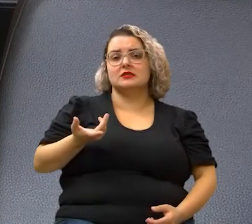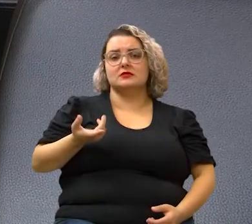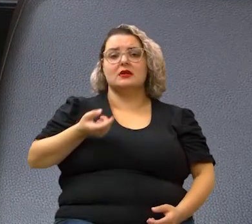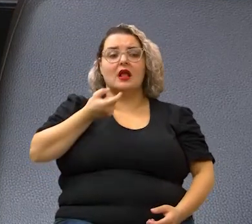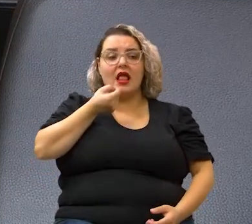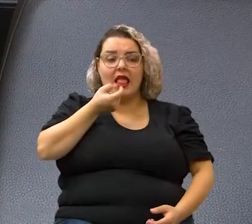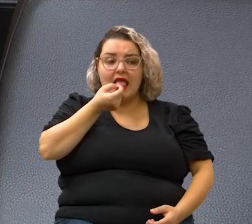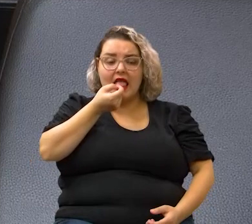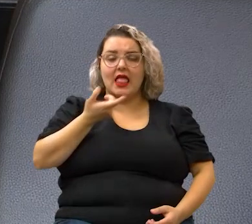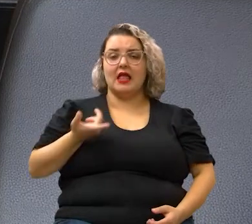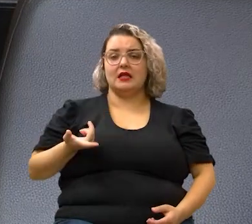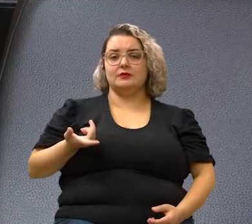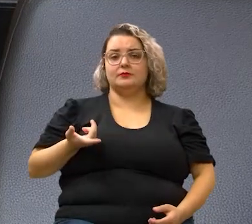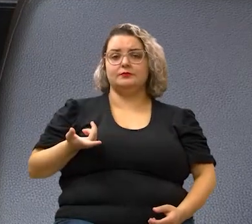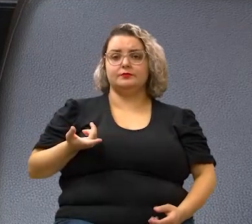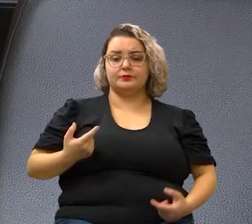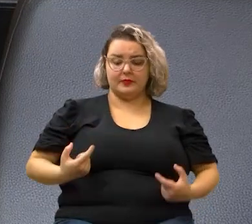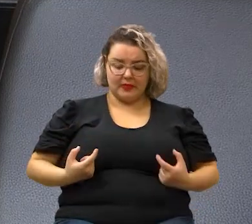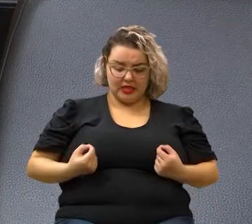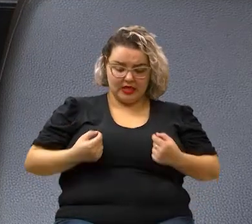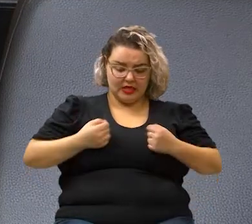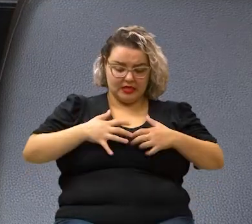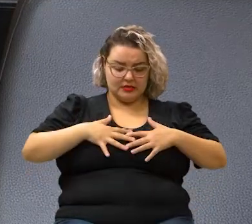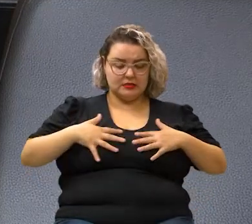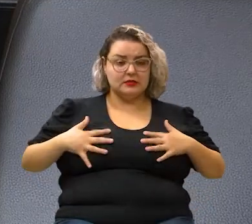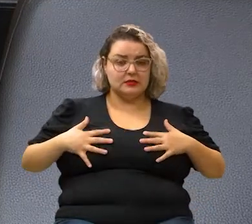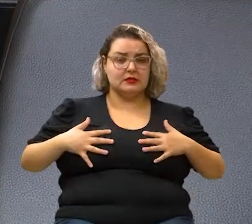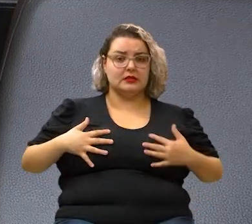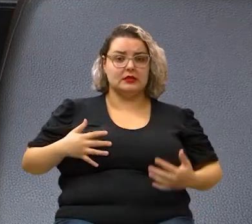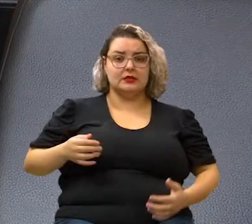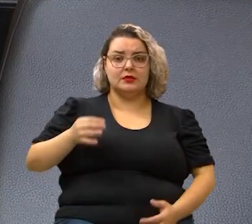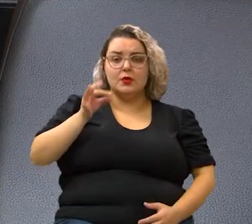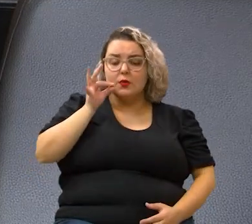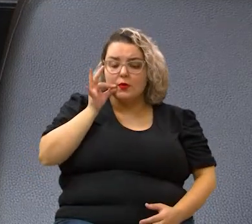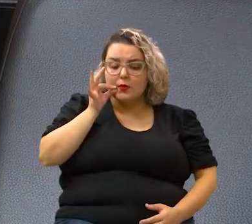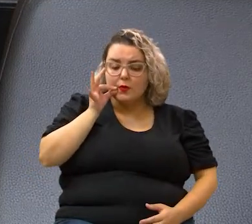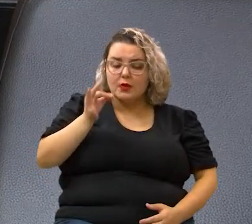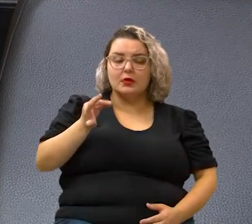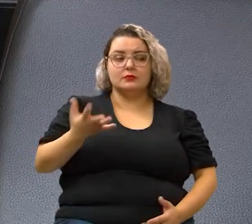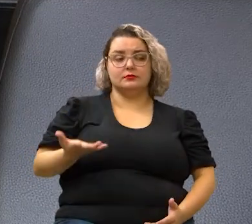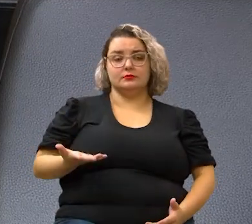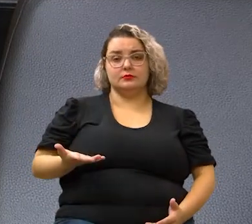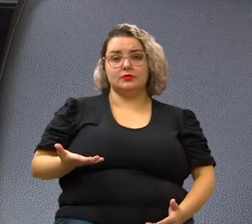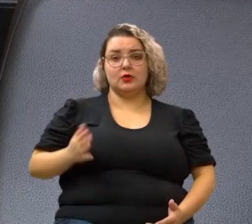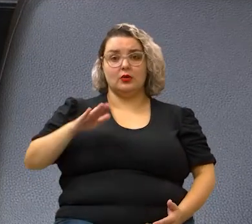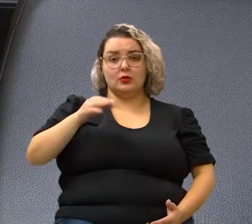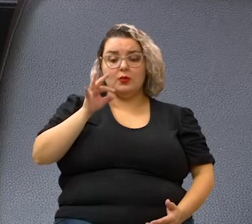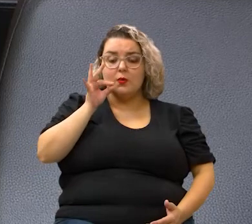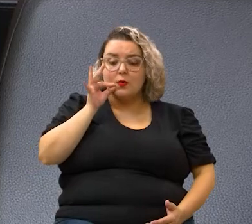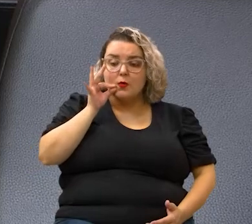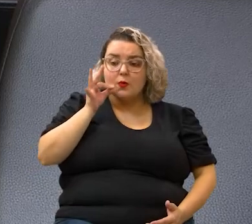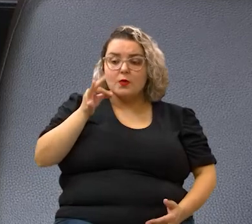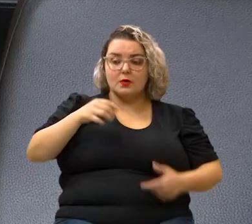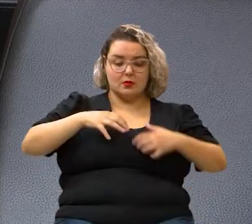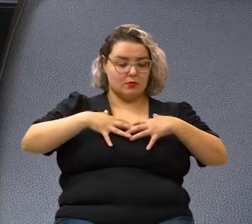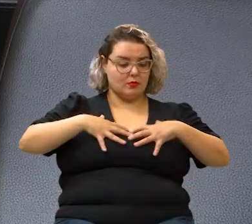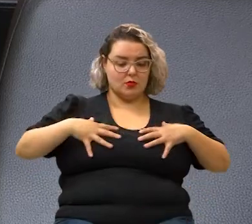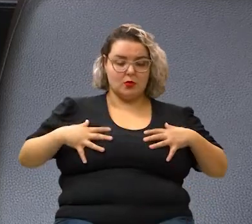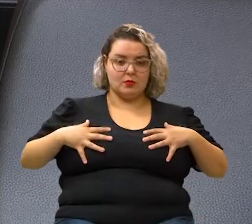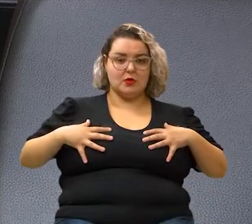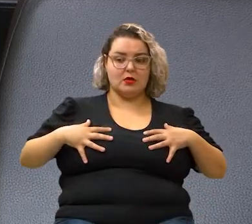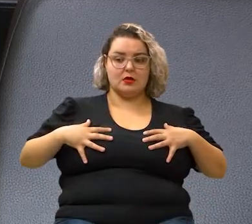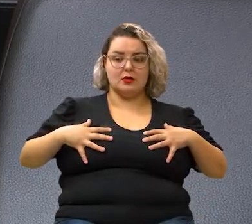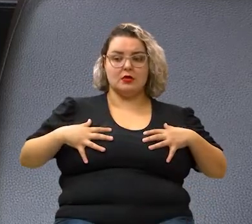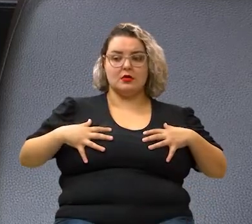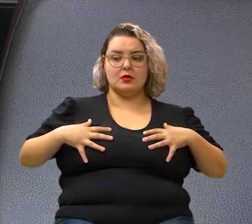boca, né? Câncer de língua, câncer de pulmão, é uma droga fumada, é pulmão. Né? Quando você fuma, o primeiro lugar